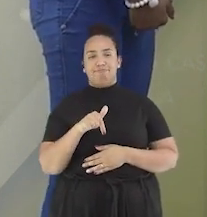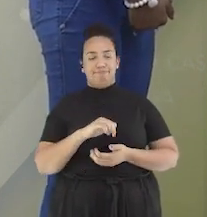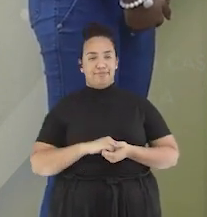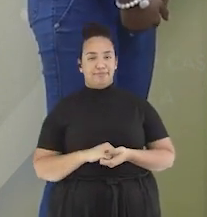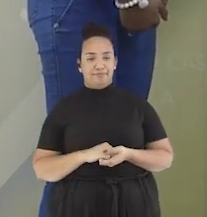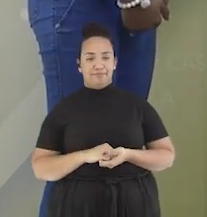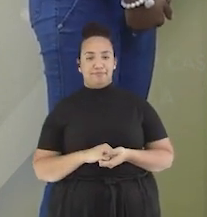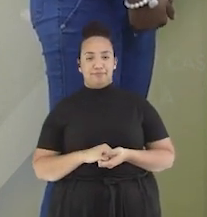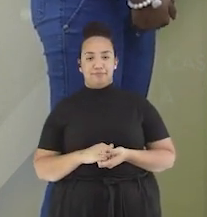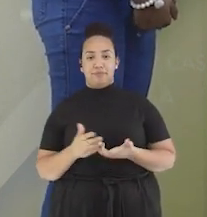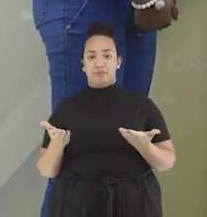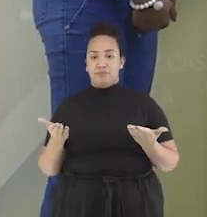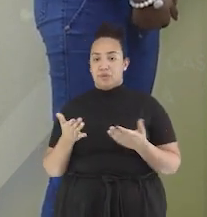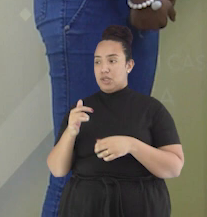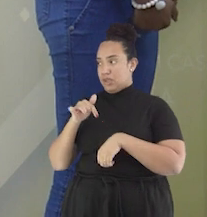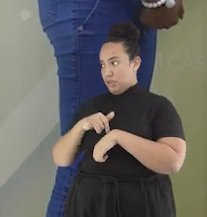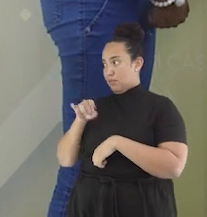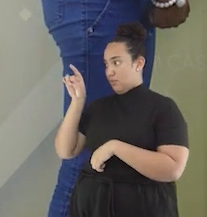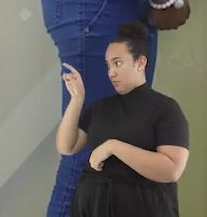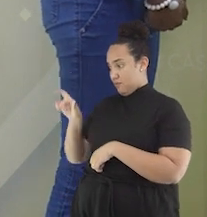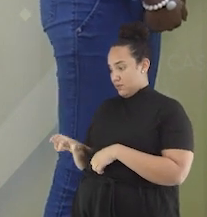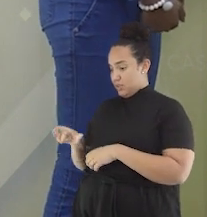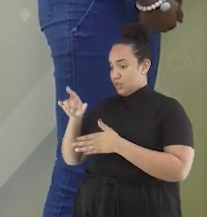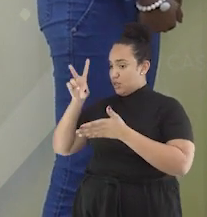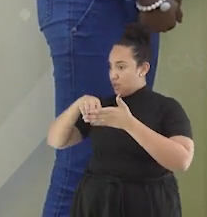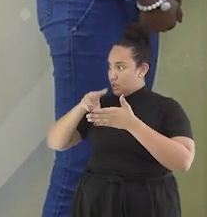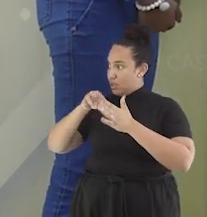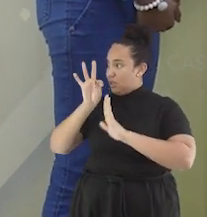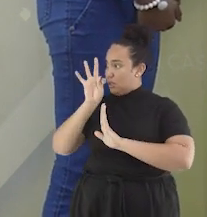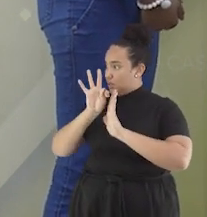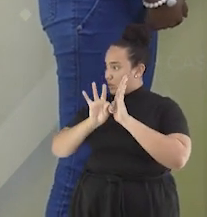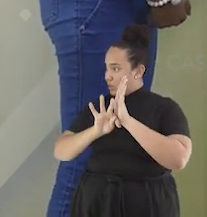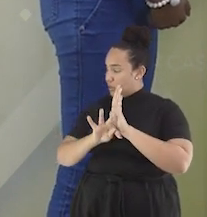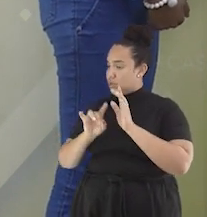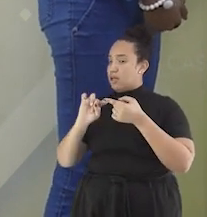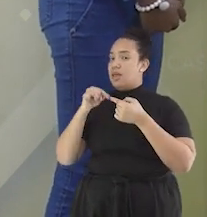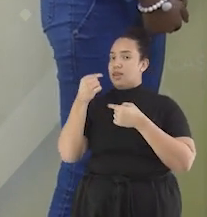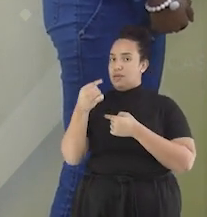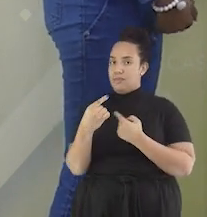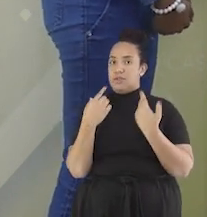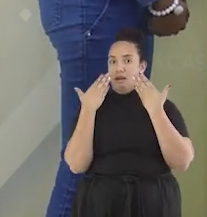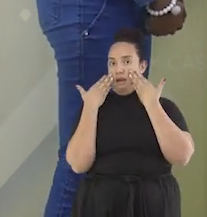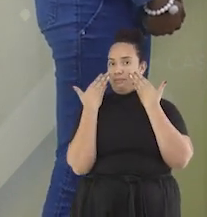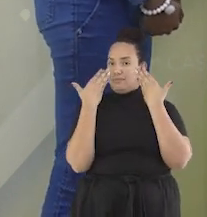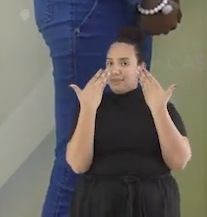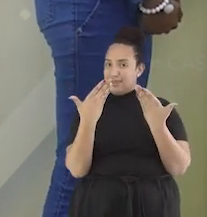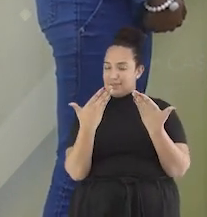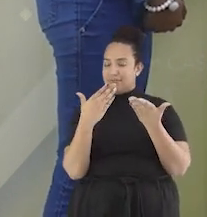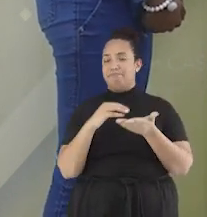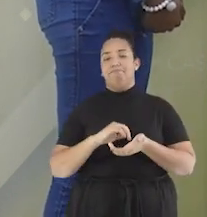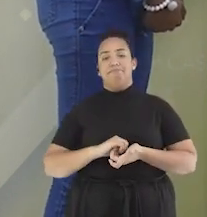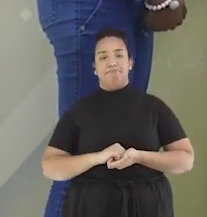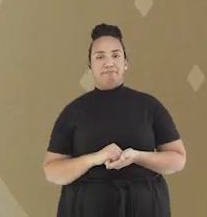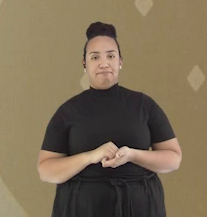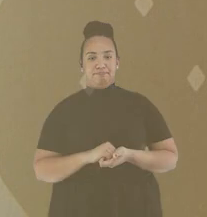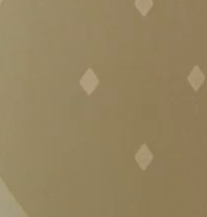para depois ler em voz alta, tá ok? Então, vou dar um tempinho aí para você dar uma lida bem rapidinho no texto em voz